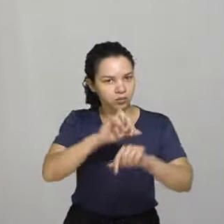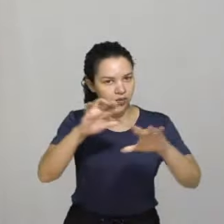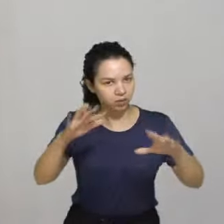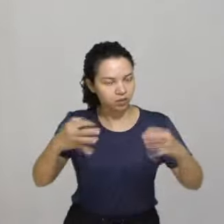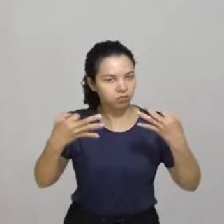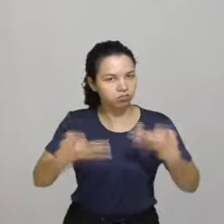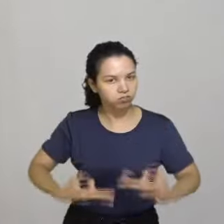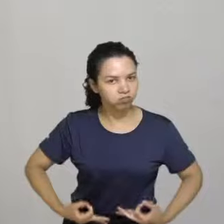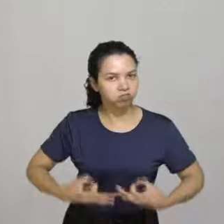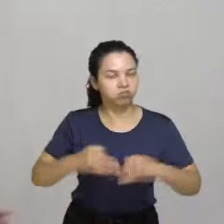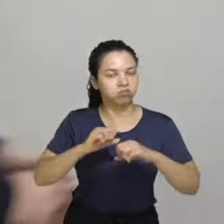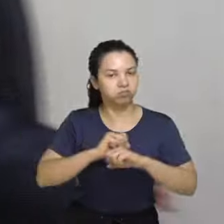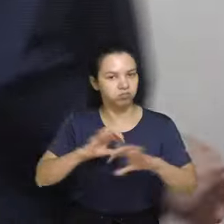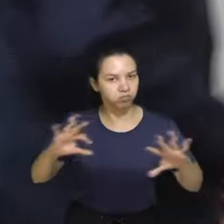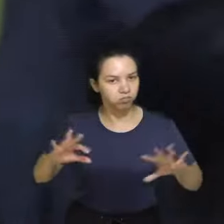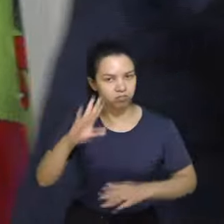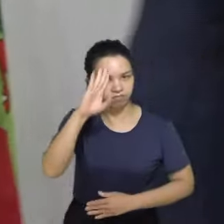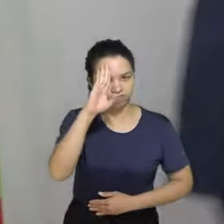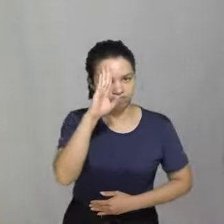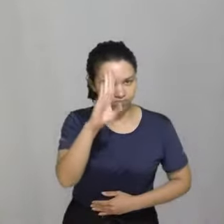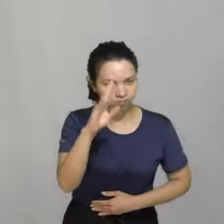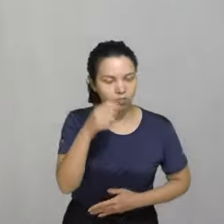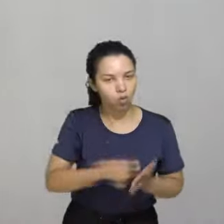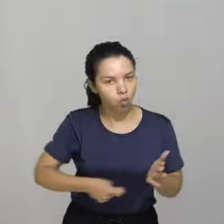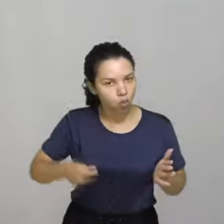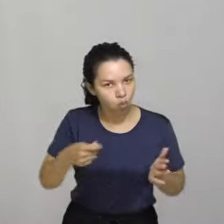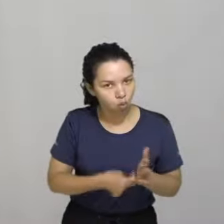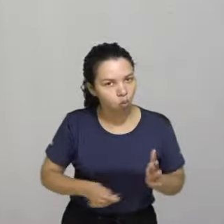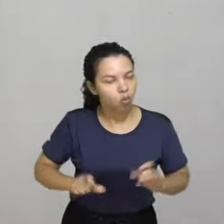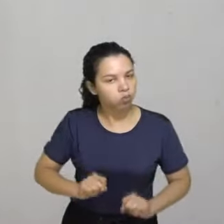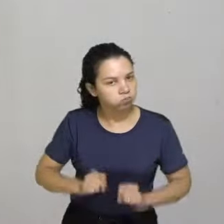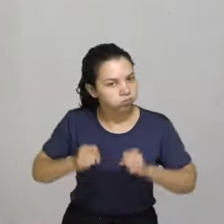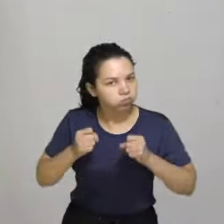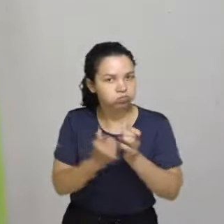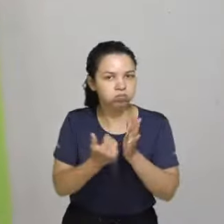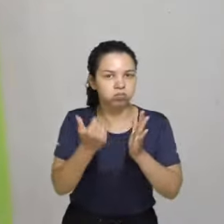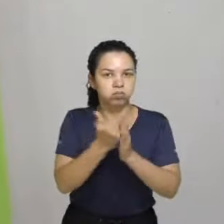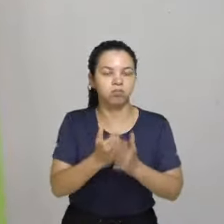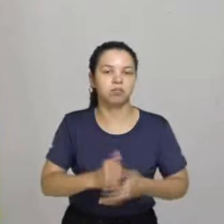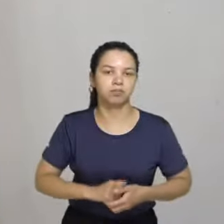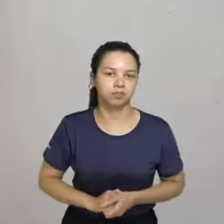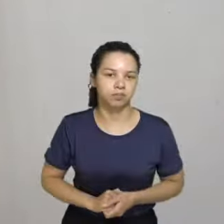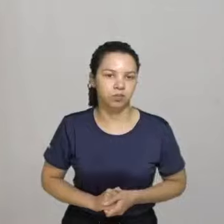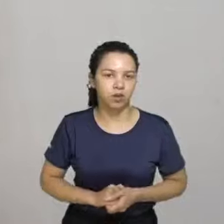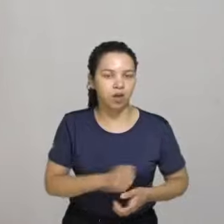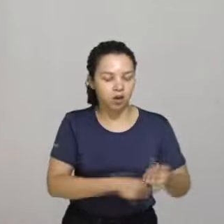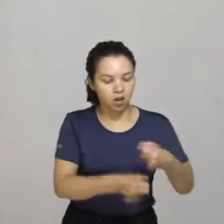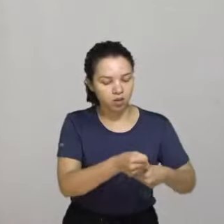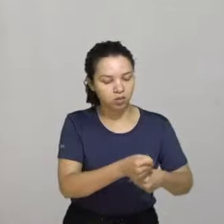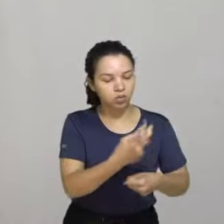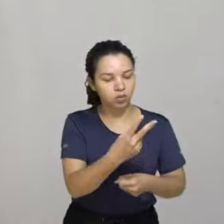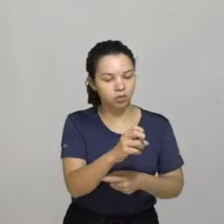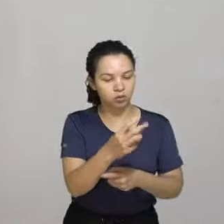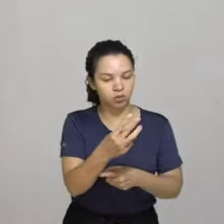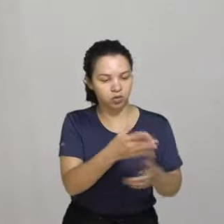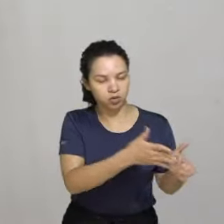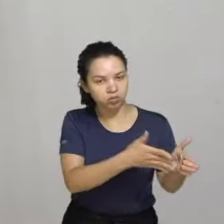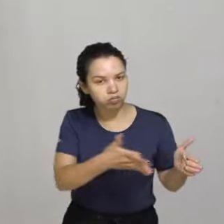honestidade e, acima de tudo, muita luta e dedicação. Ao longo de 2023, estive à frente de